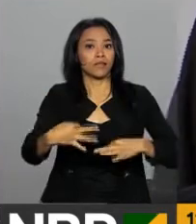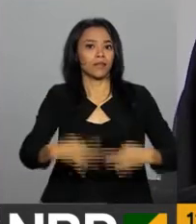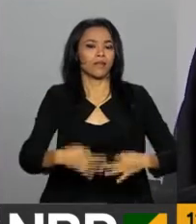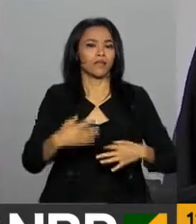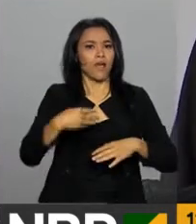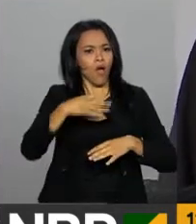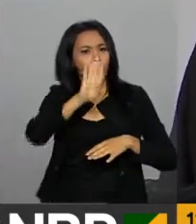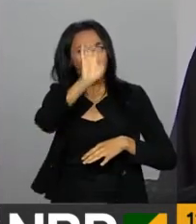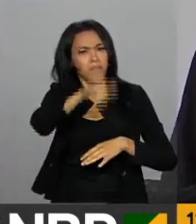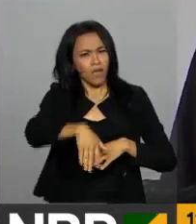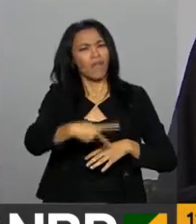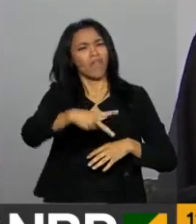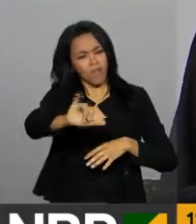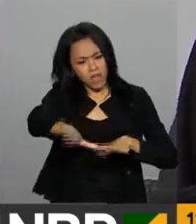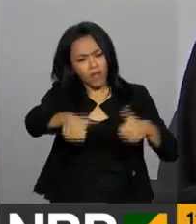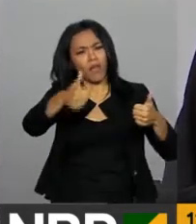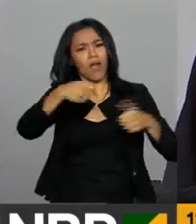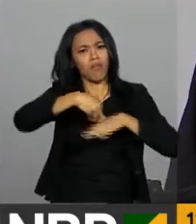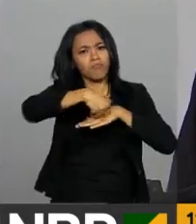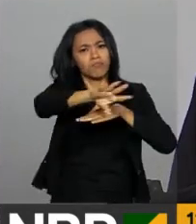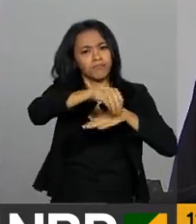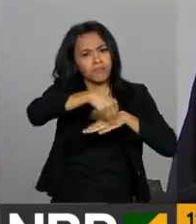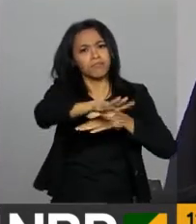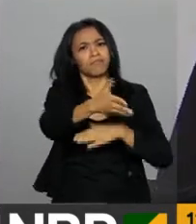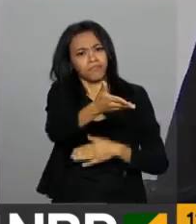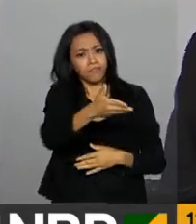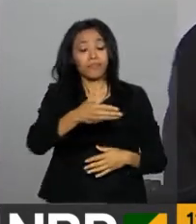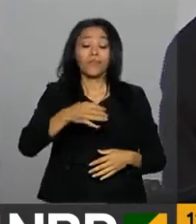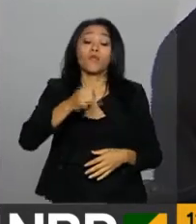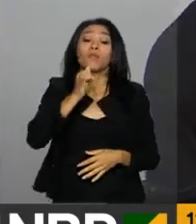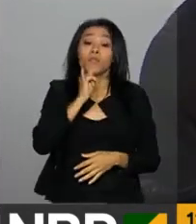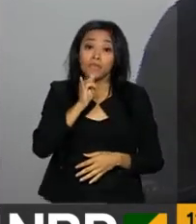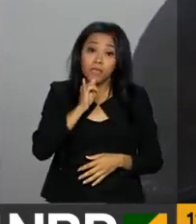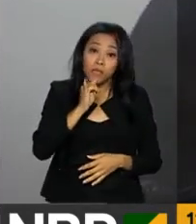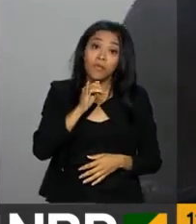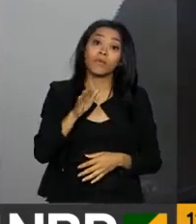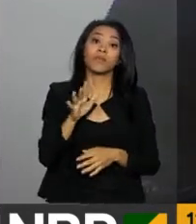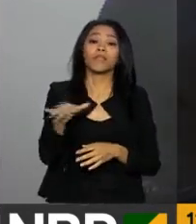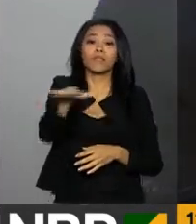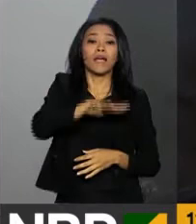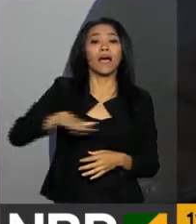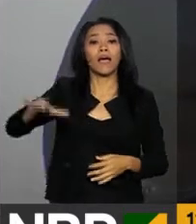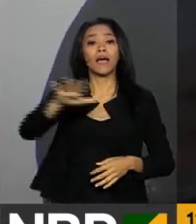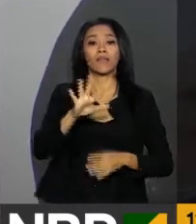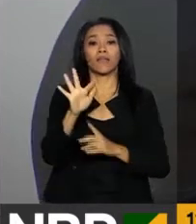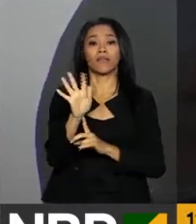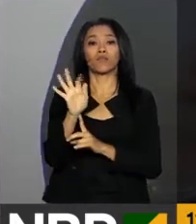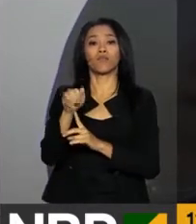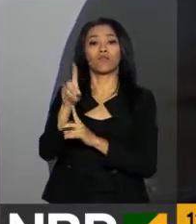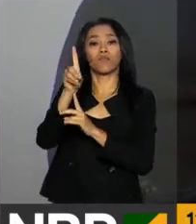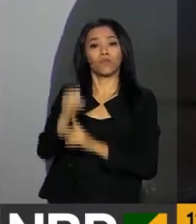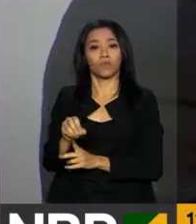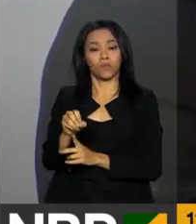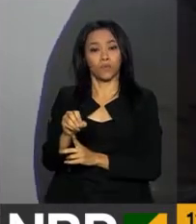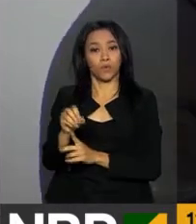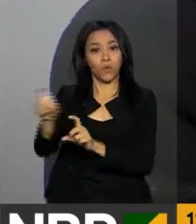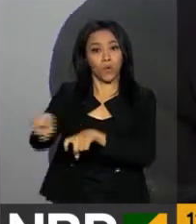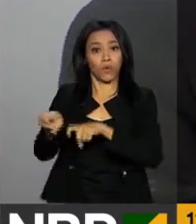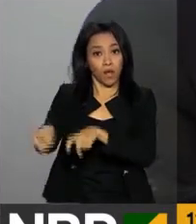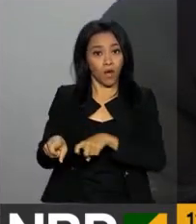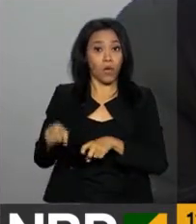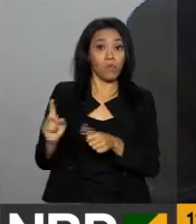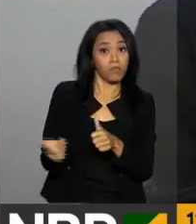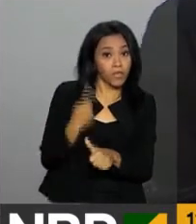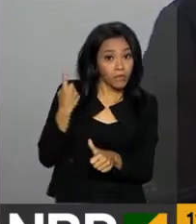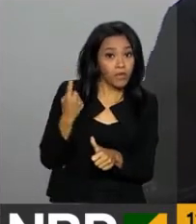embora momentaneamente o nosso irmão do exemplo do funrural que foi mencionado no primeiro momento nós tivemos